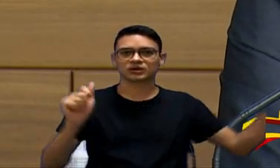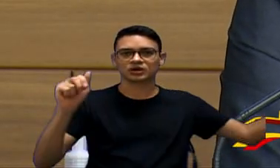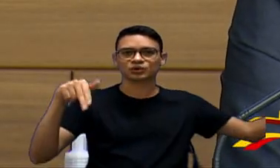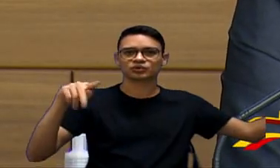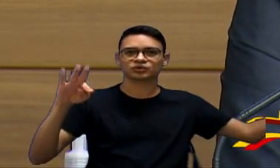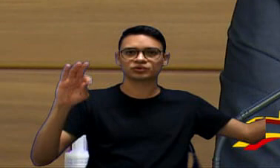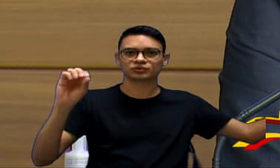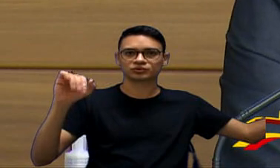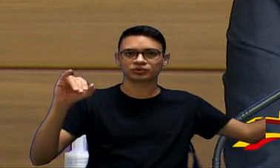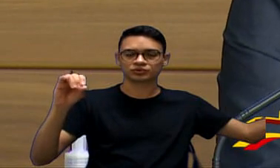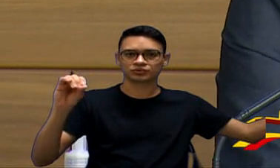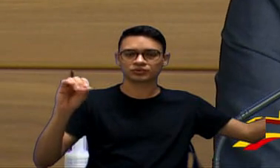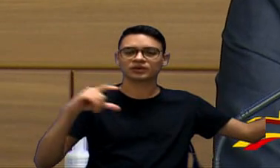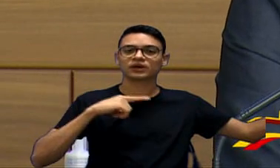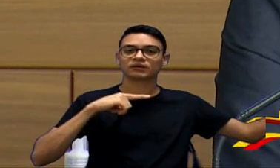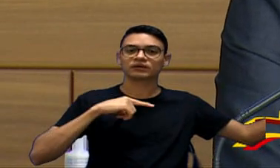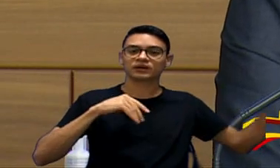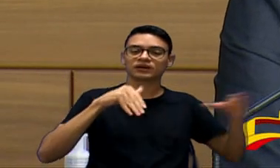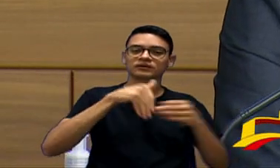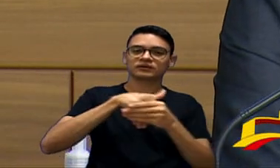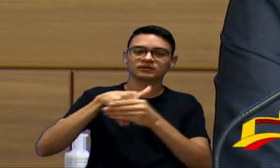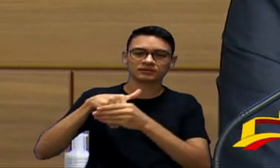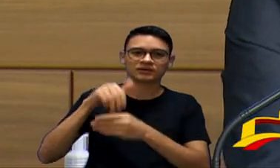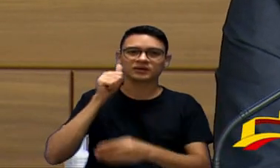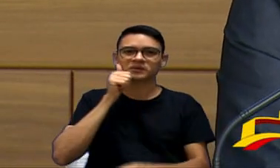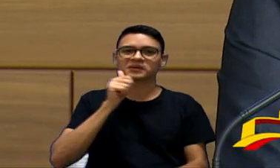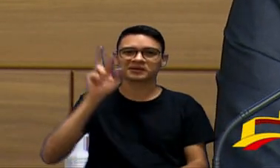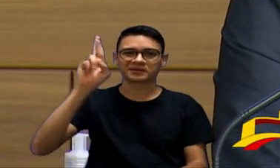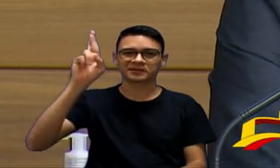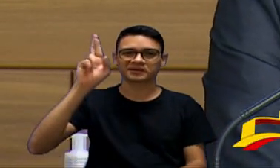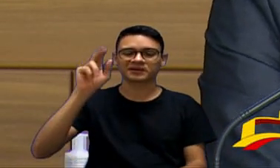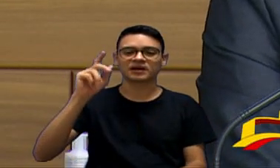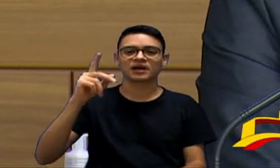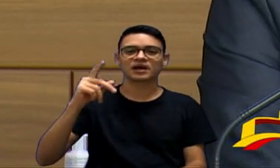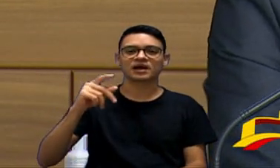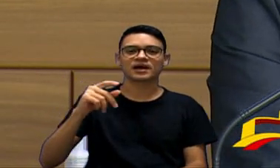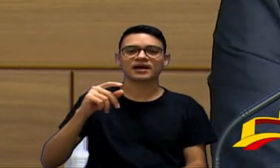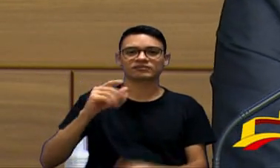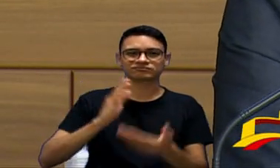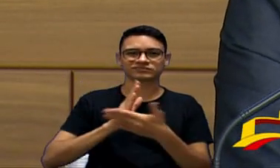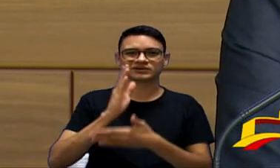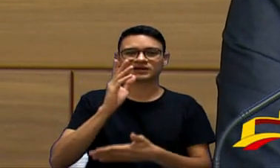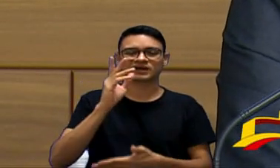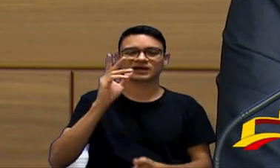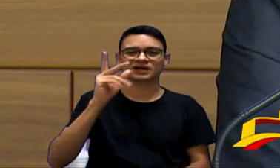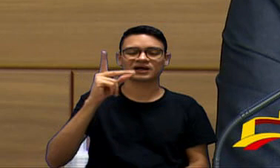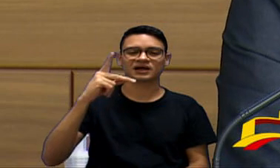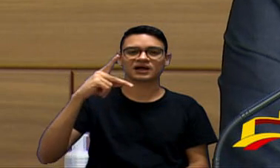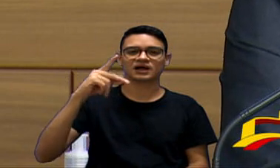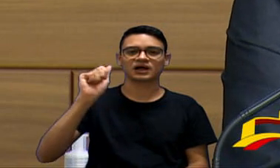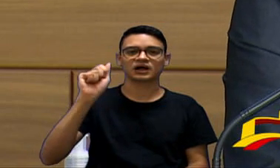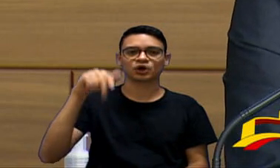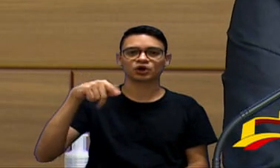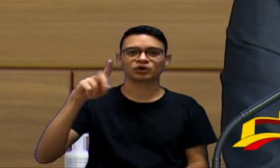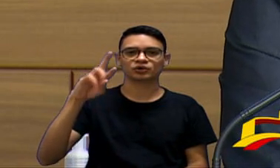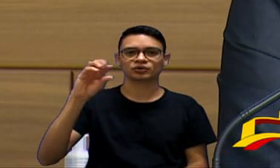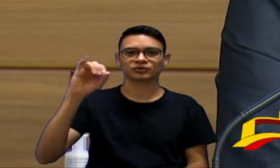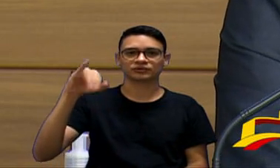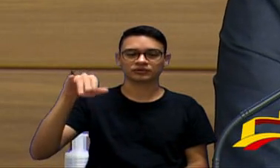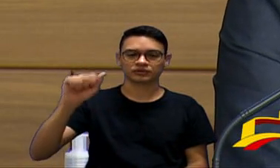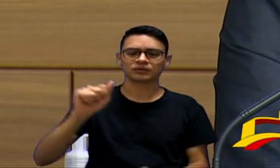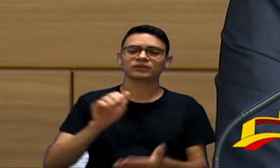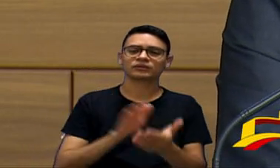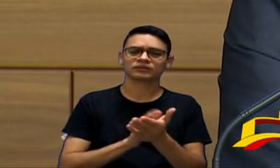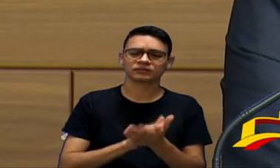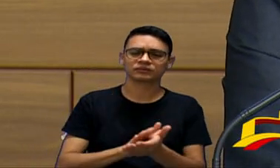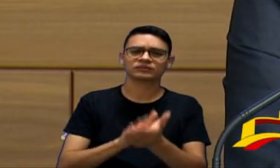processo eleitoral, em nome da diretora Tânia Padilha. Requeira a mesa greve do plenário. Voto de congratulações para os alunos da